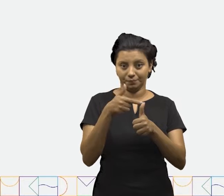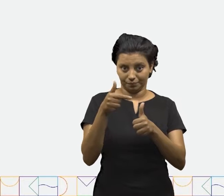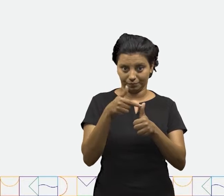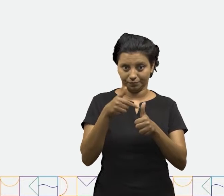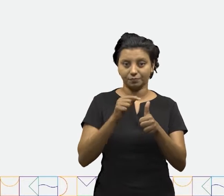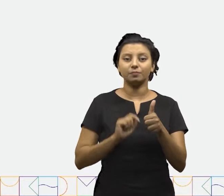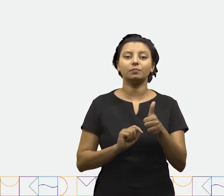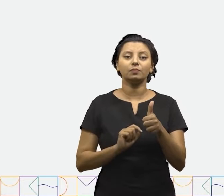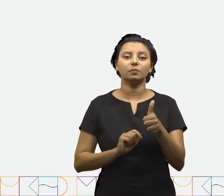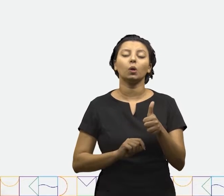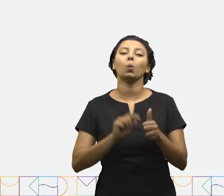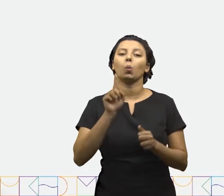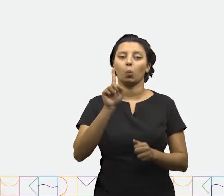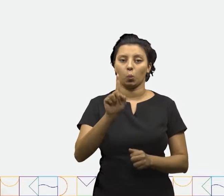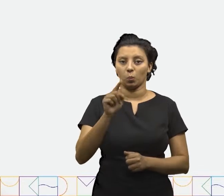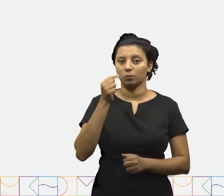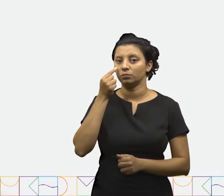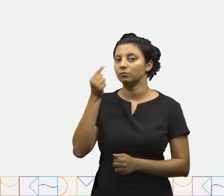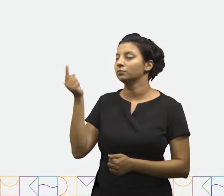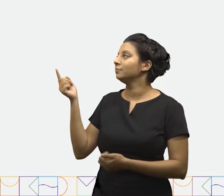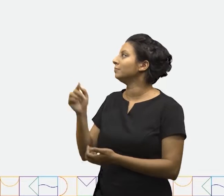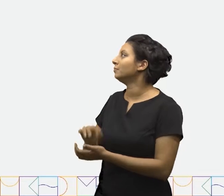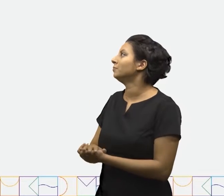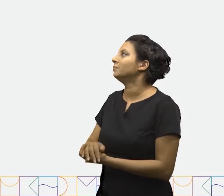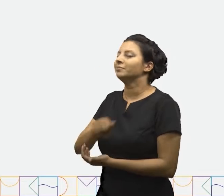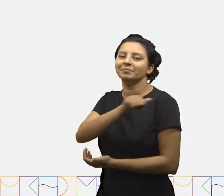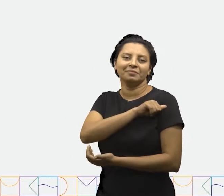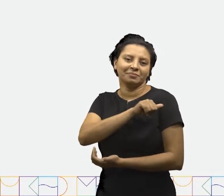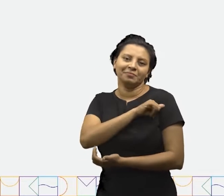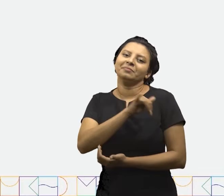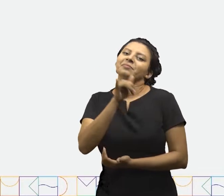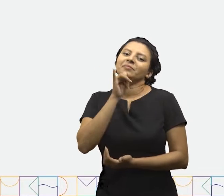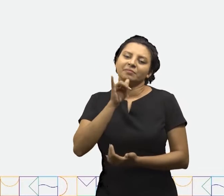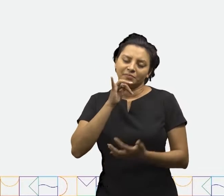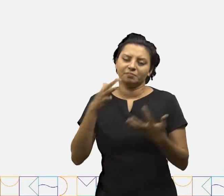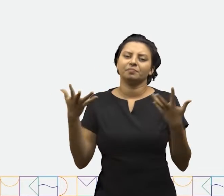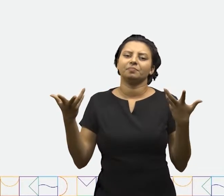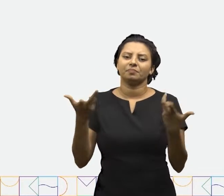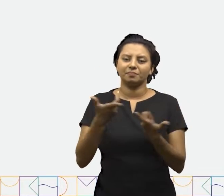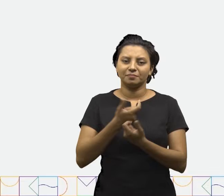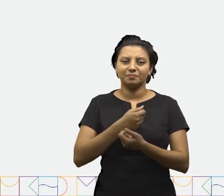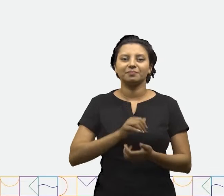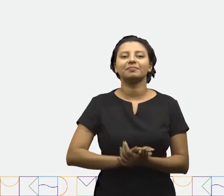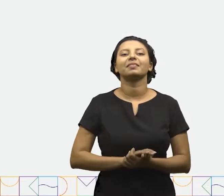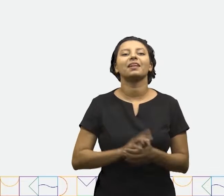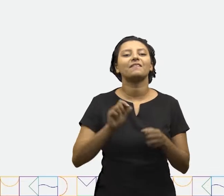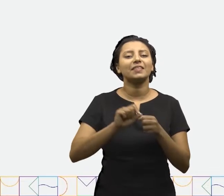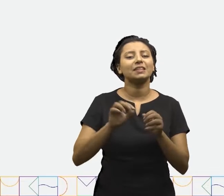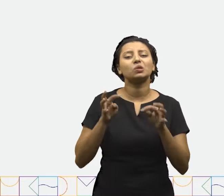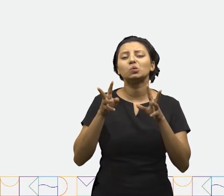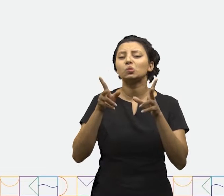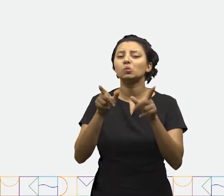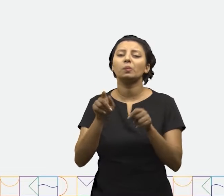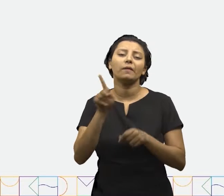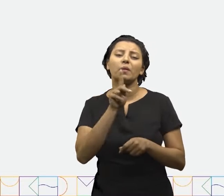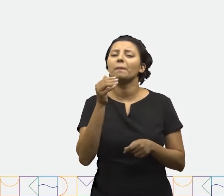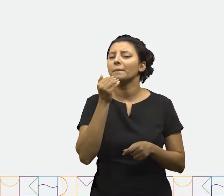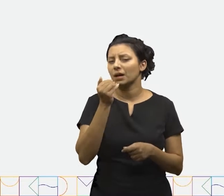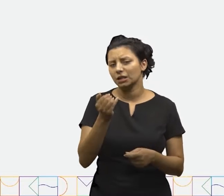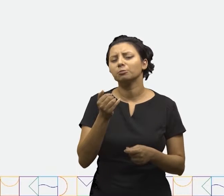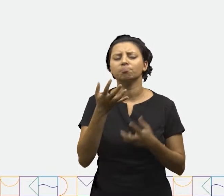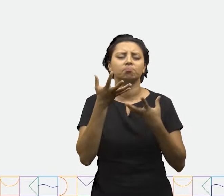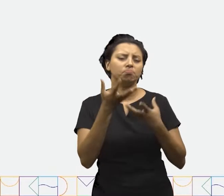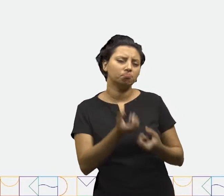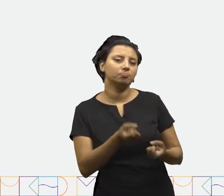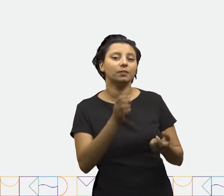da fila era o número 1. Ele era um aluno exemplar e fazia tudo o que sua professora